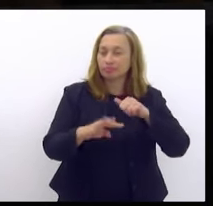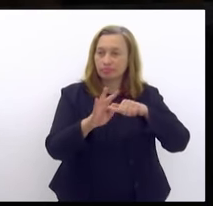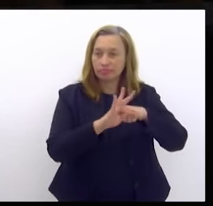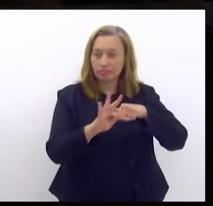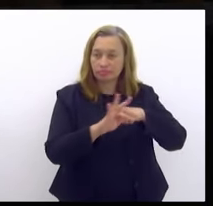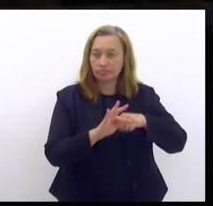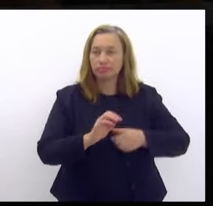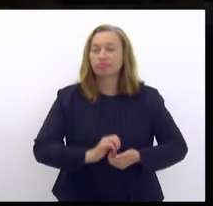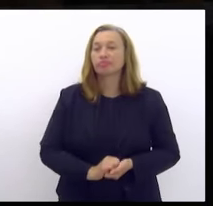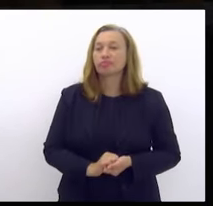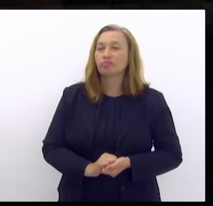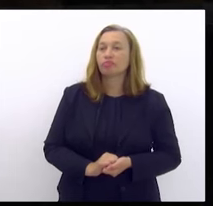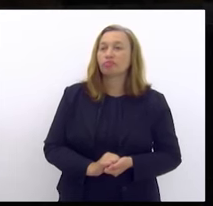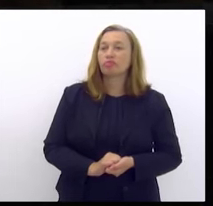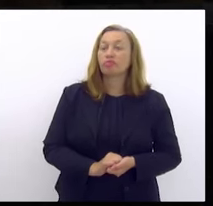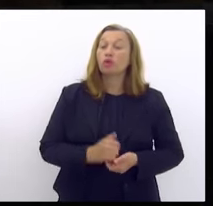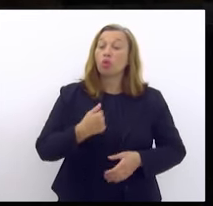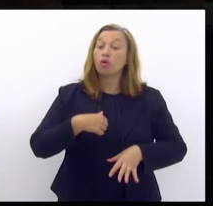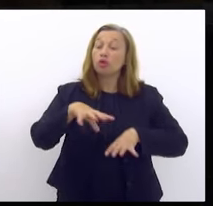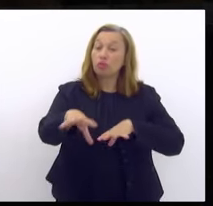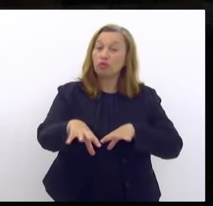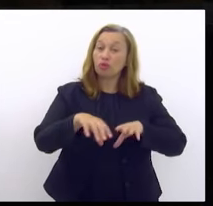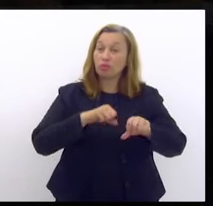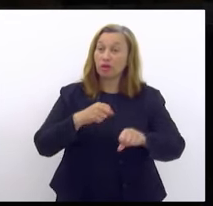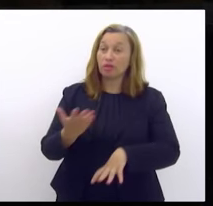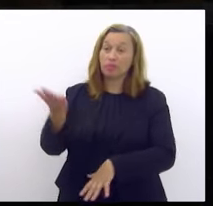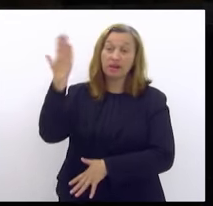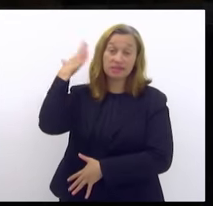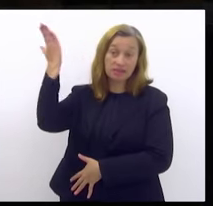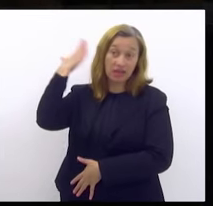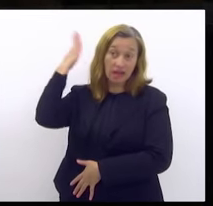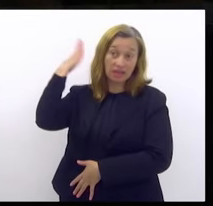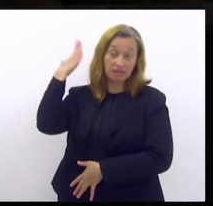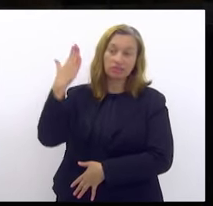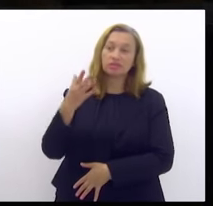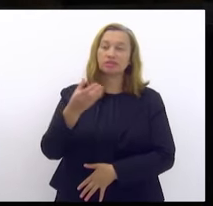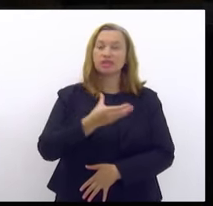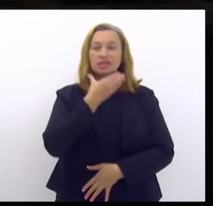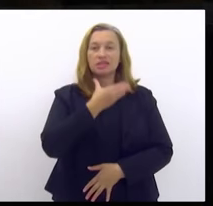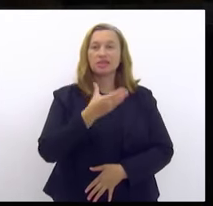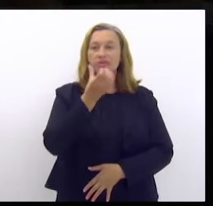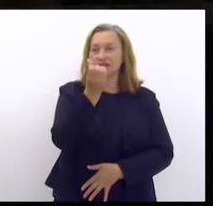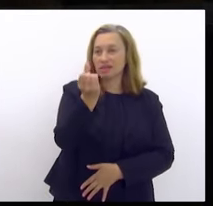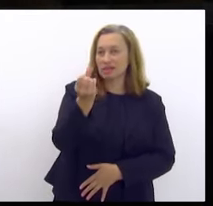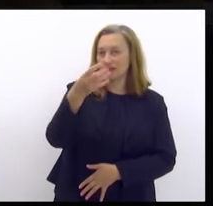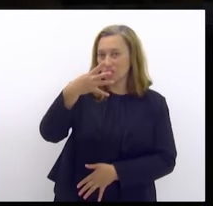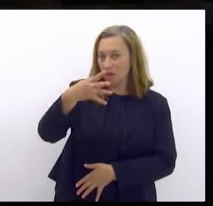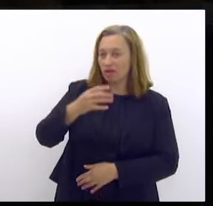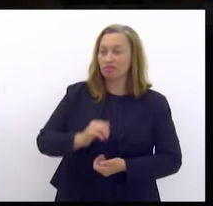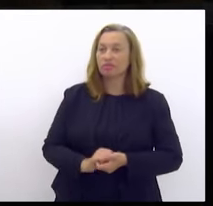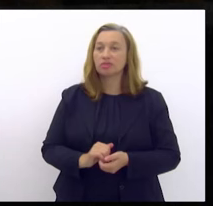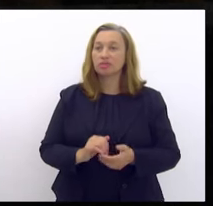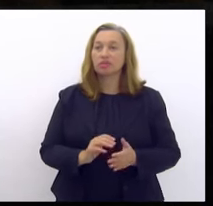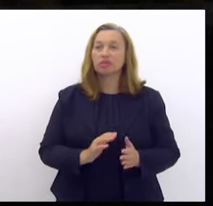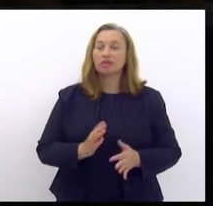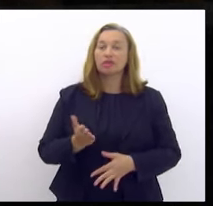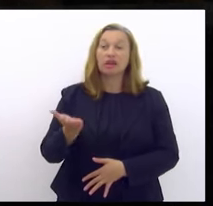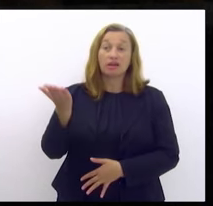Fonseca. Quando lá me formei, em dezembro de 64, porque naquela época você